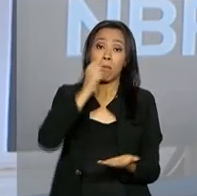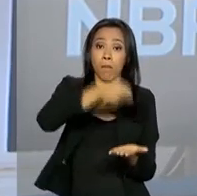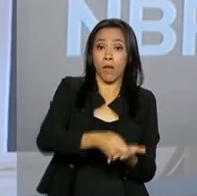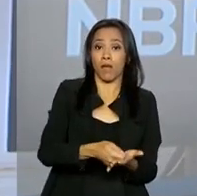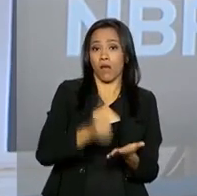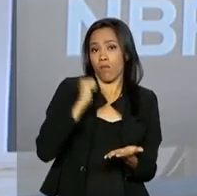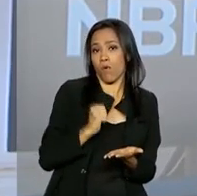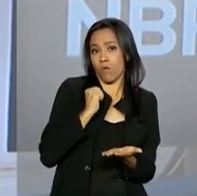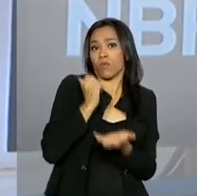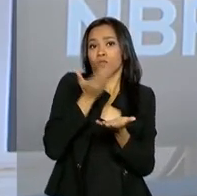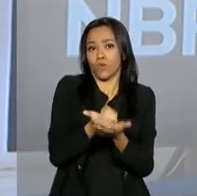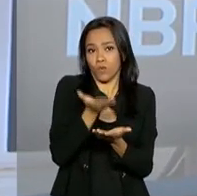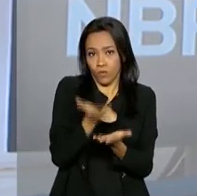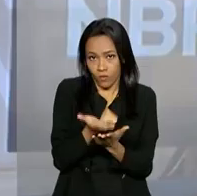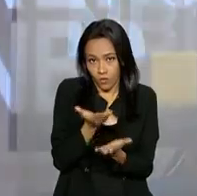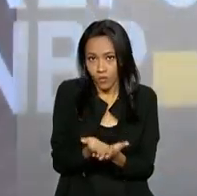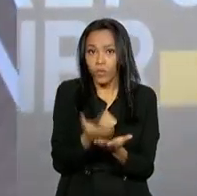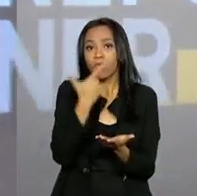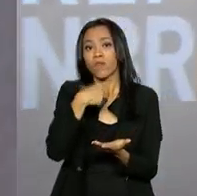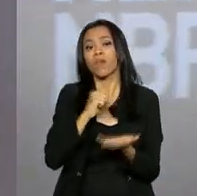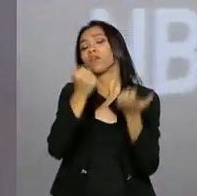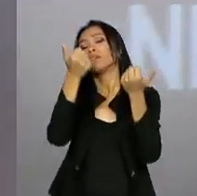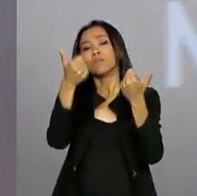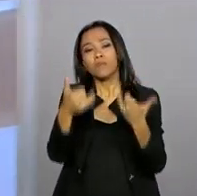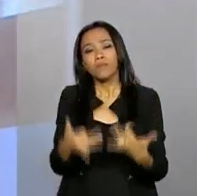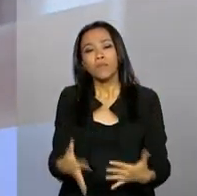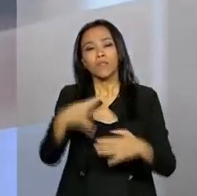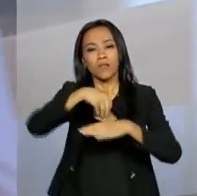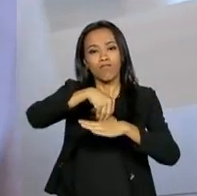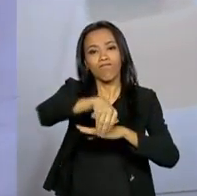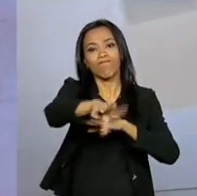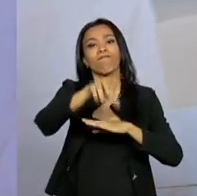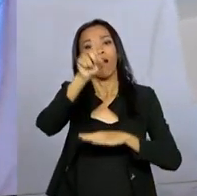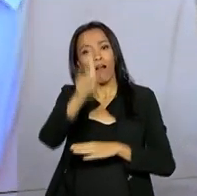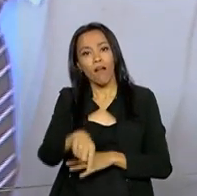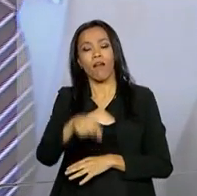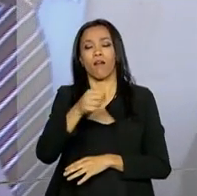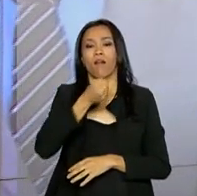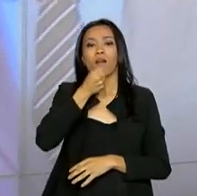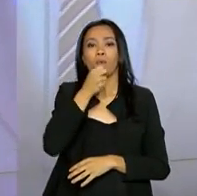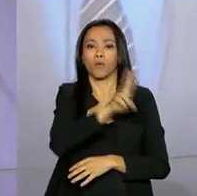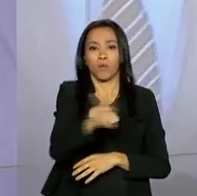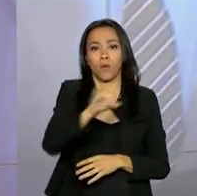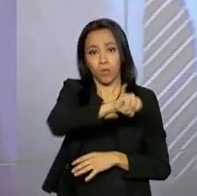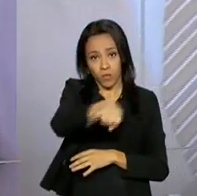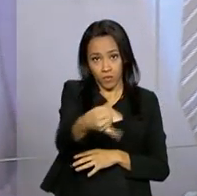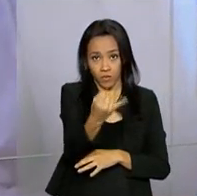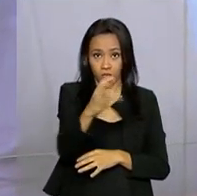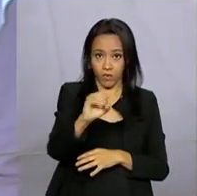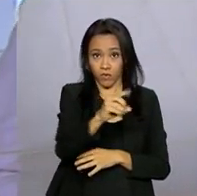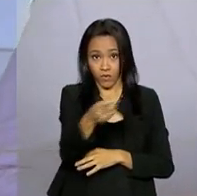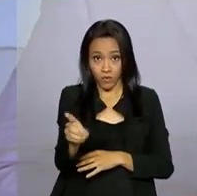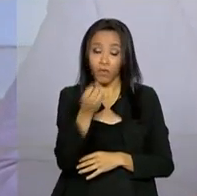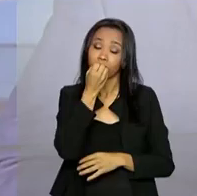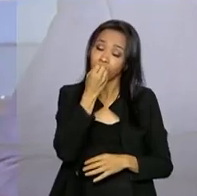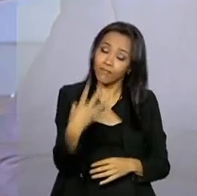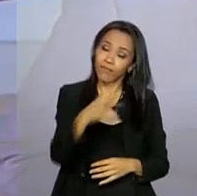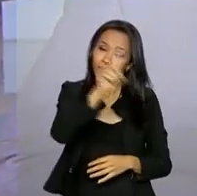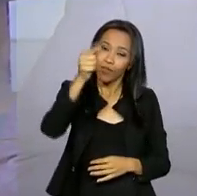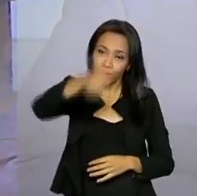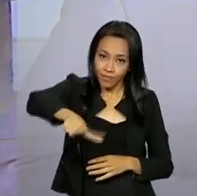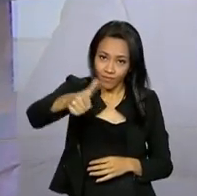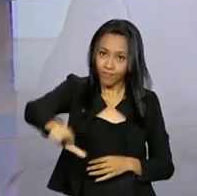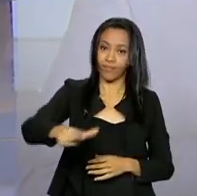de estudos quem traz as informações ao vivo pra gente é o repórter joão pedro neto o joão pedro um dia mais uma vez pra